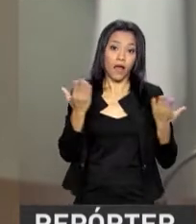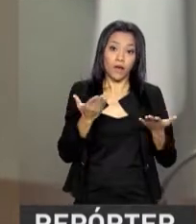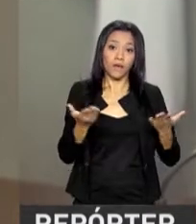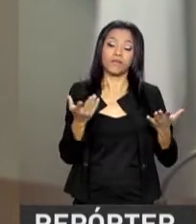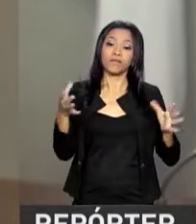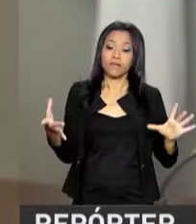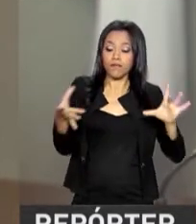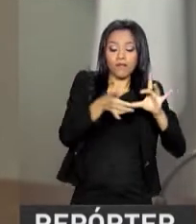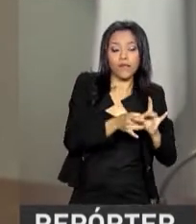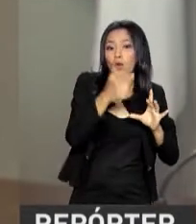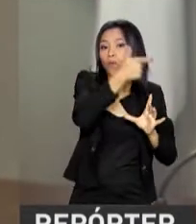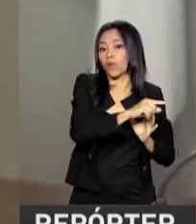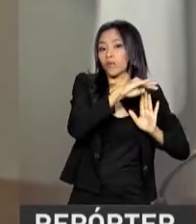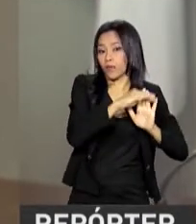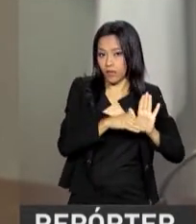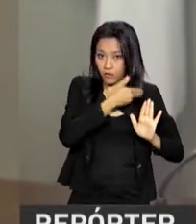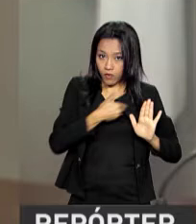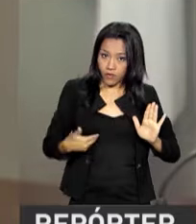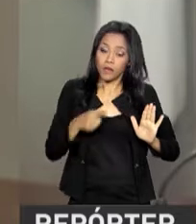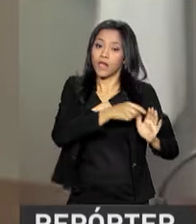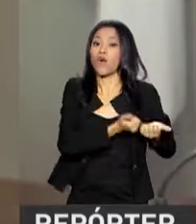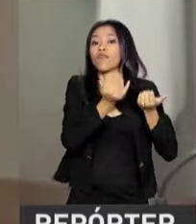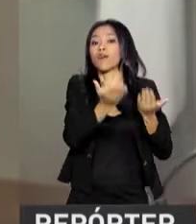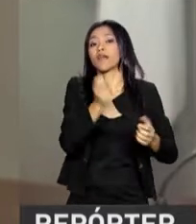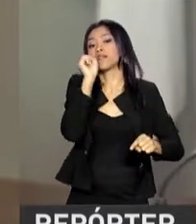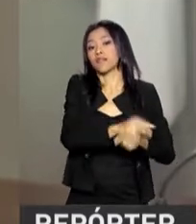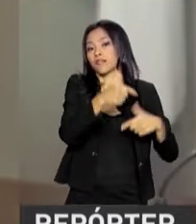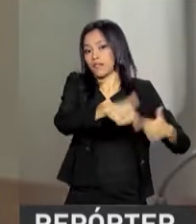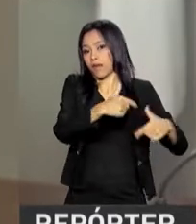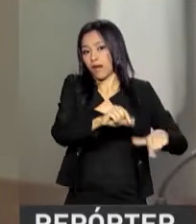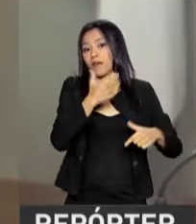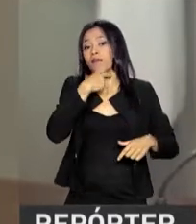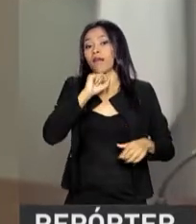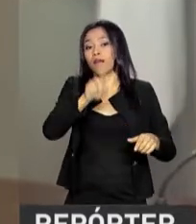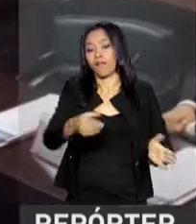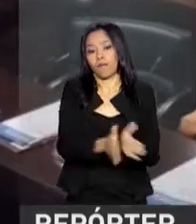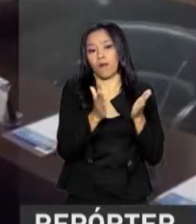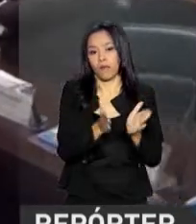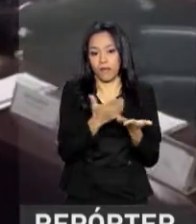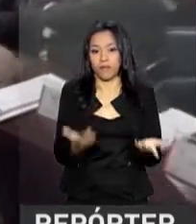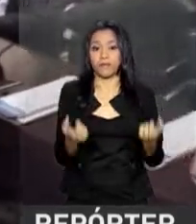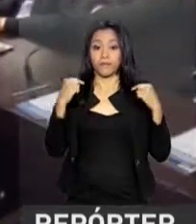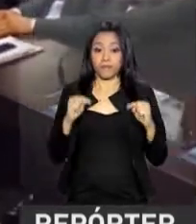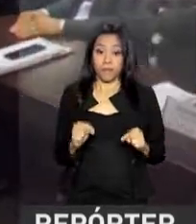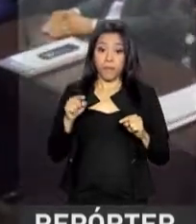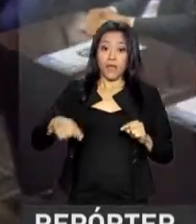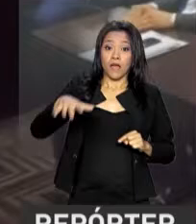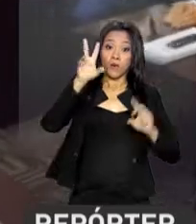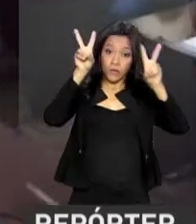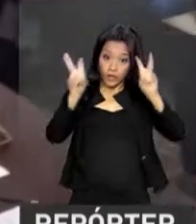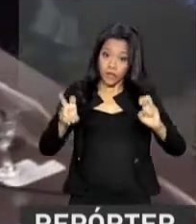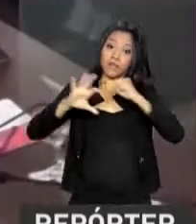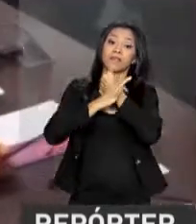com um outro programa que oferece emprego aos integrantes de famílias carentes a segurança também fez parte do